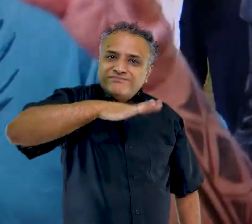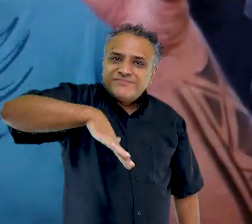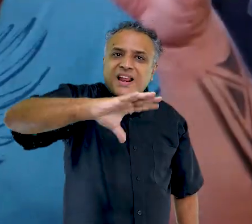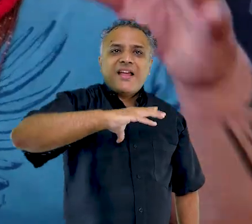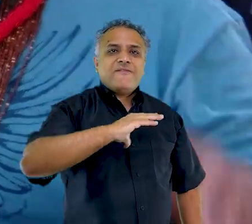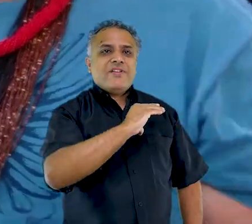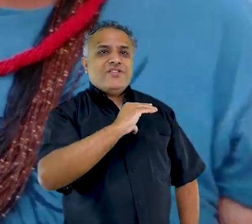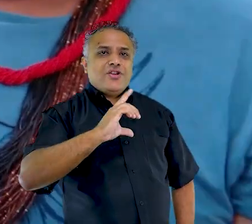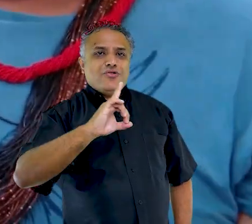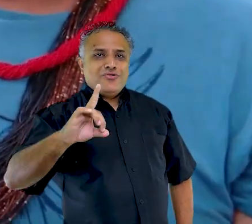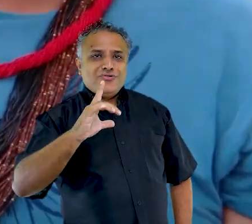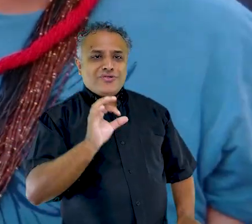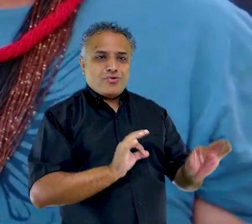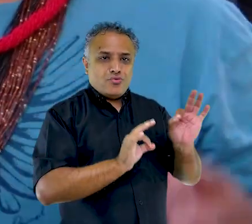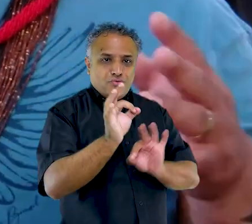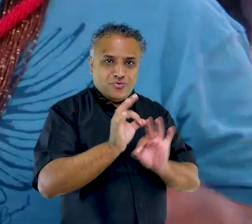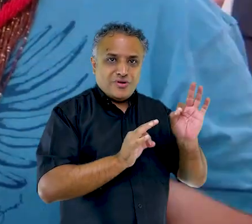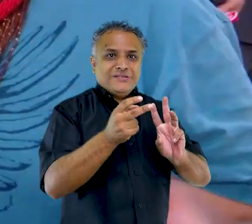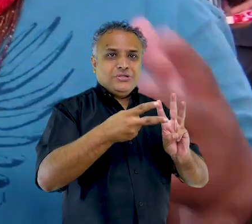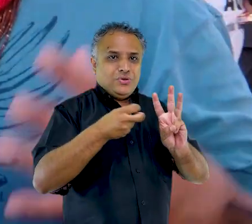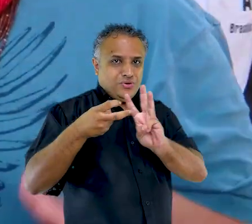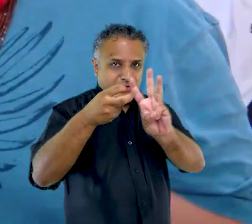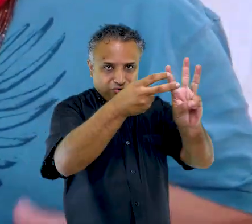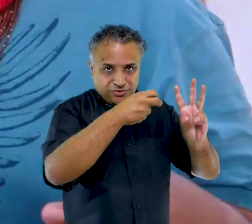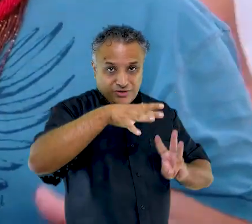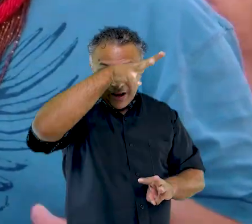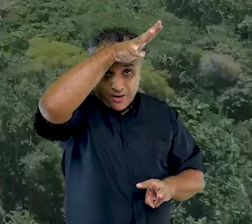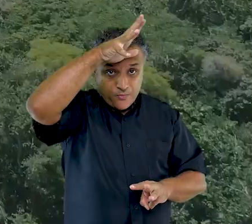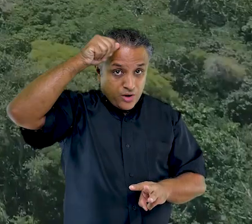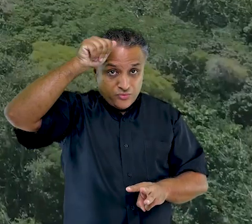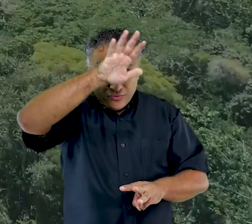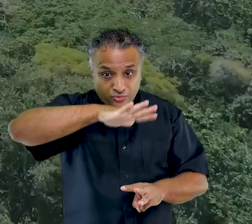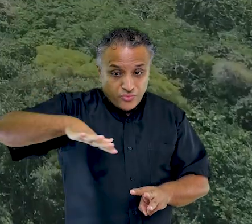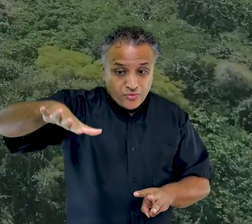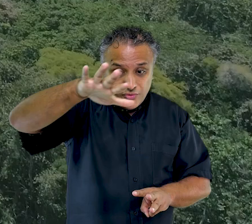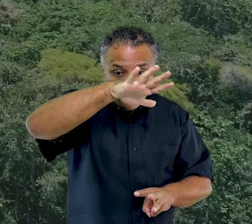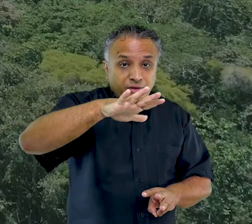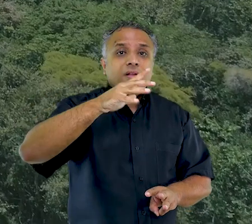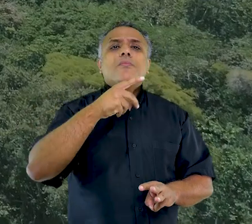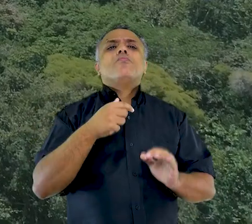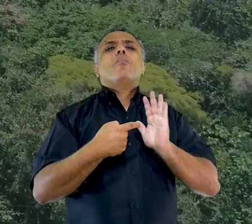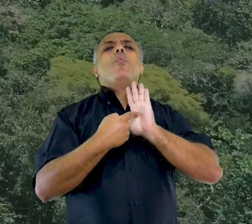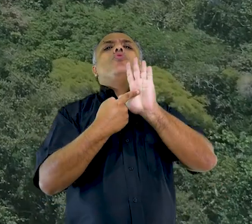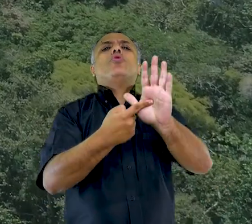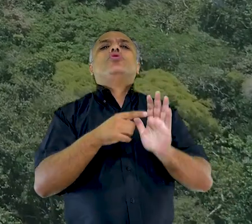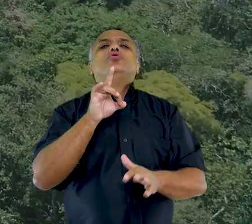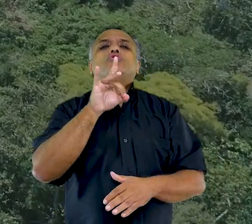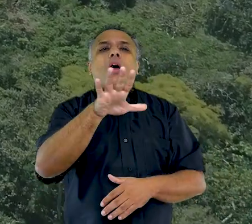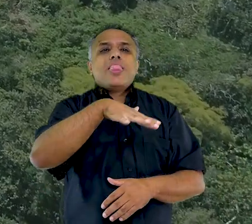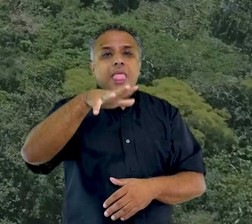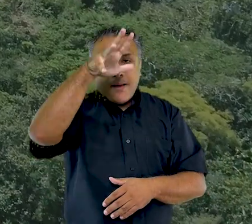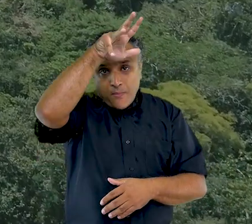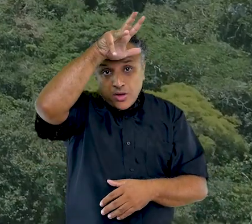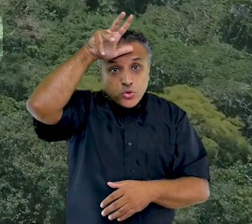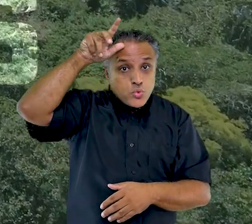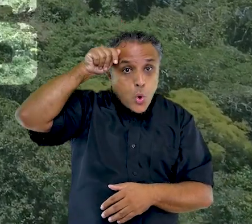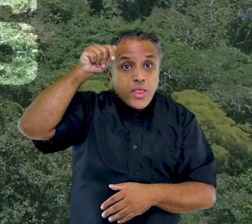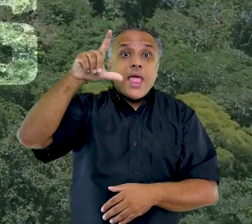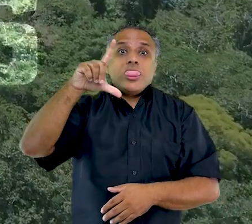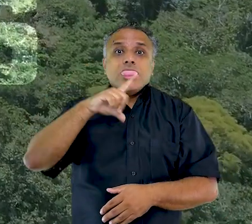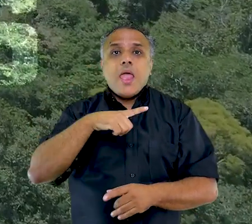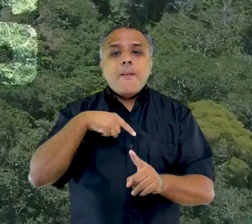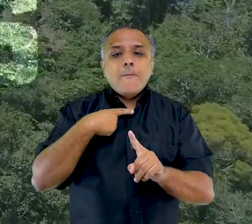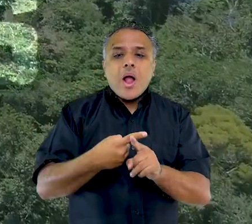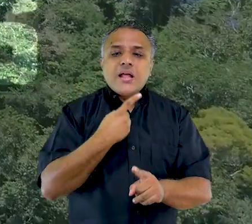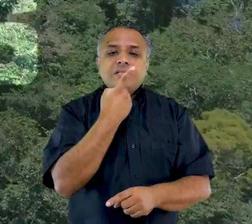das organizações indígenas da Amazônia Brasileira, a COIAB, revelou que somente na Amazônia existem mais de 100